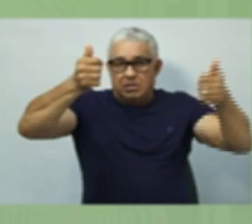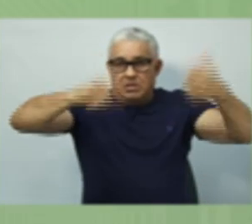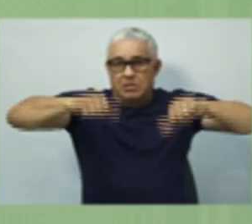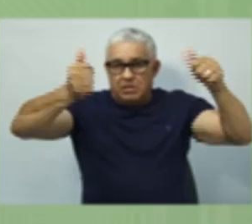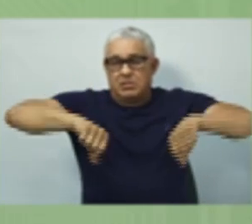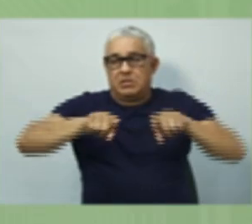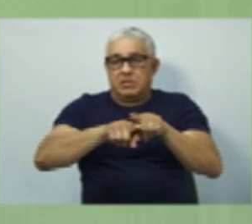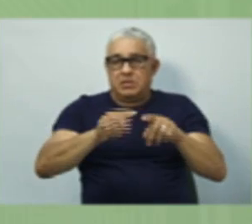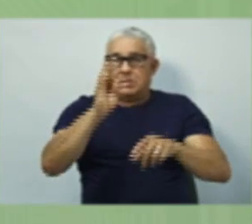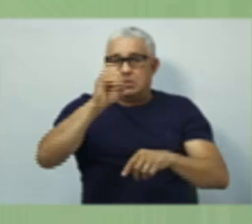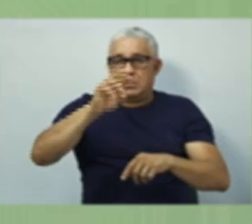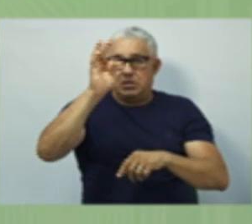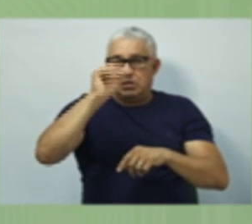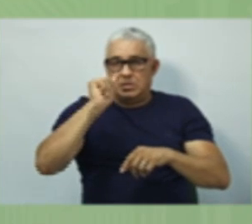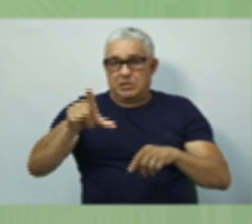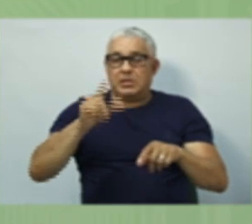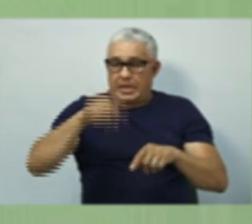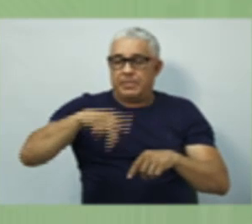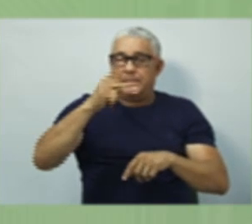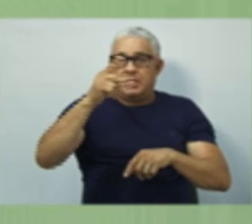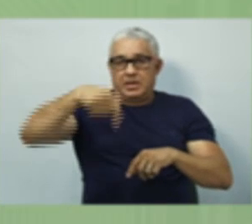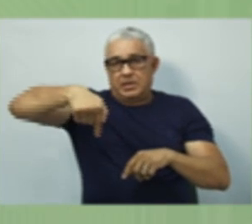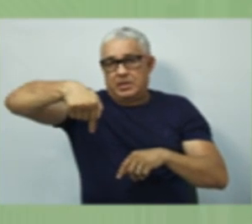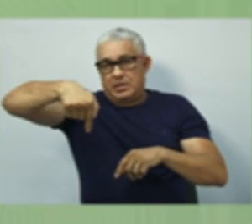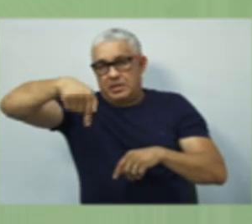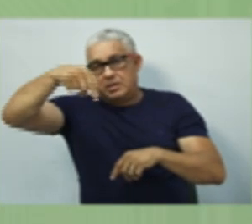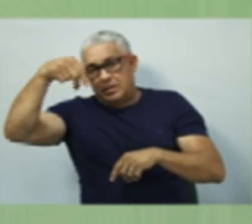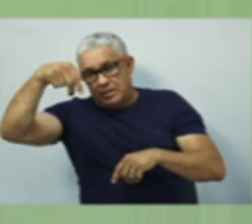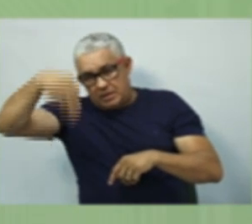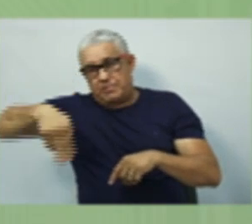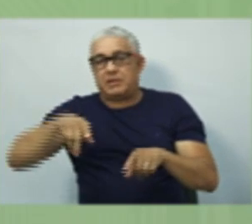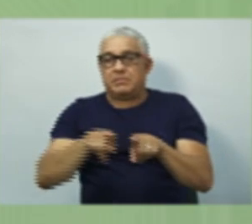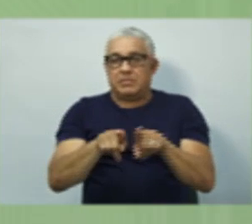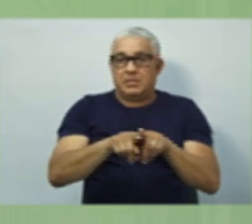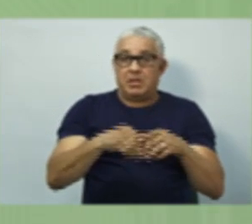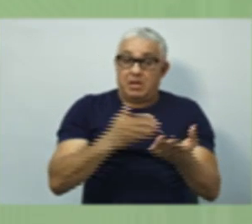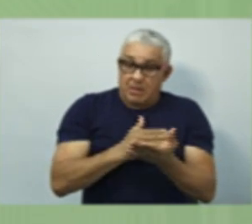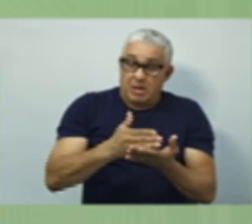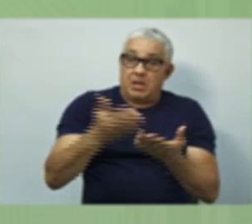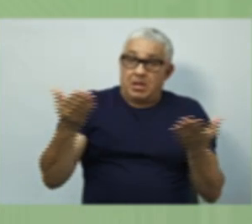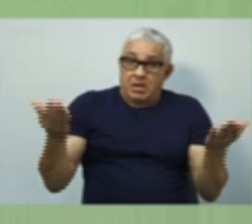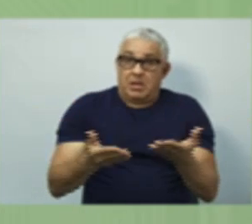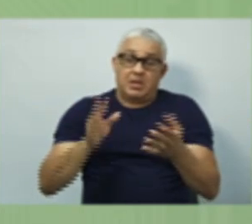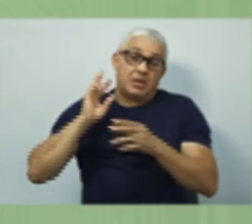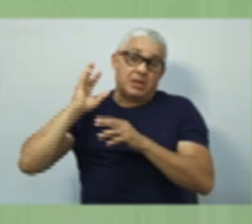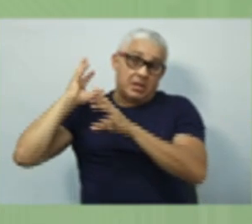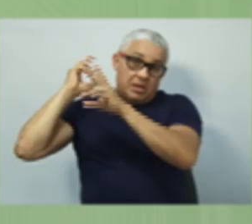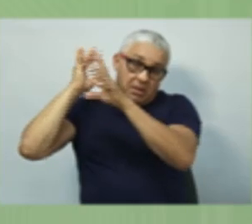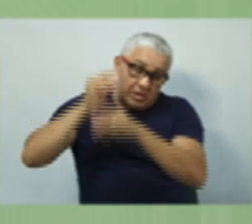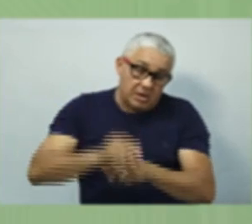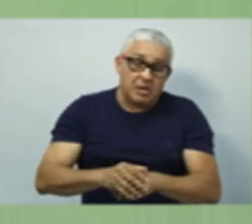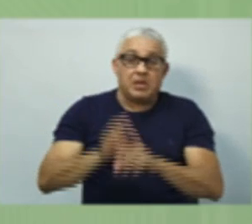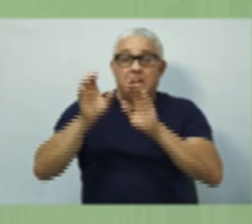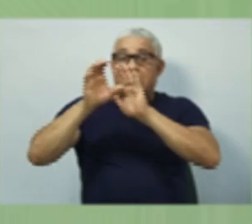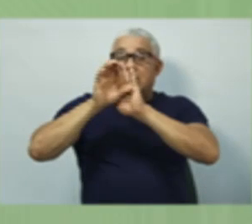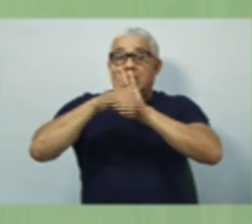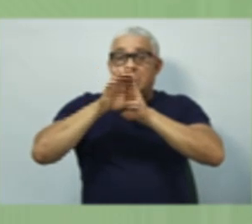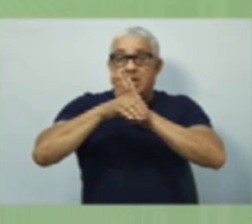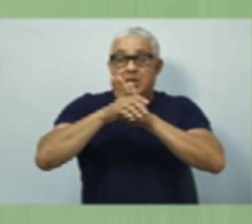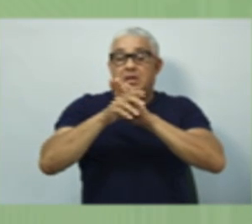que é o TQM. Então nós vamos começar aí relembrando os conceitos